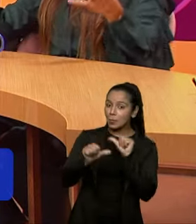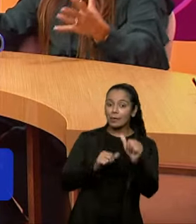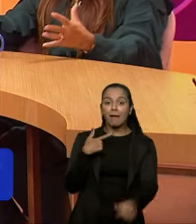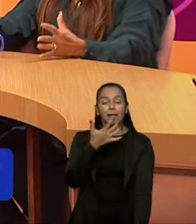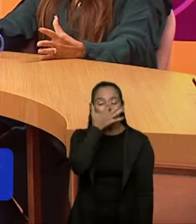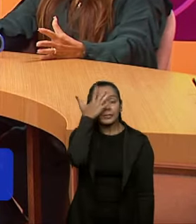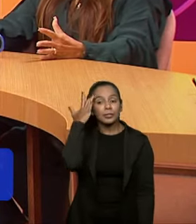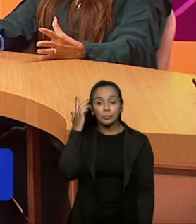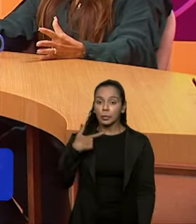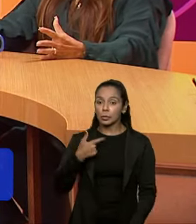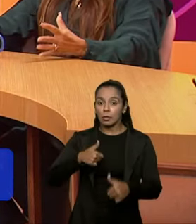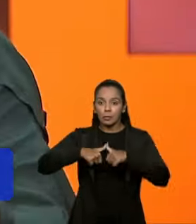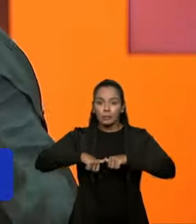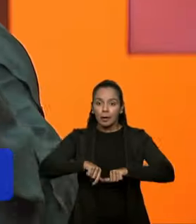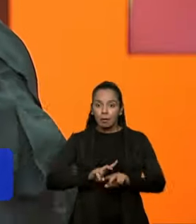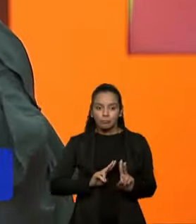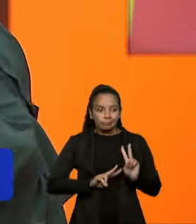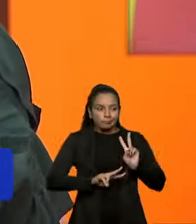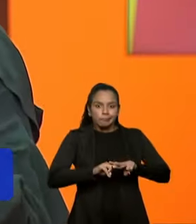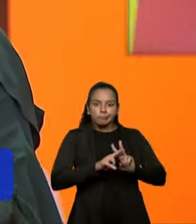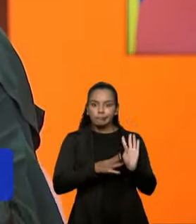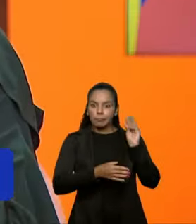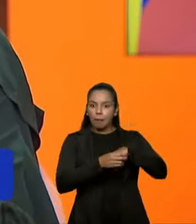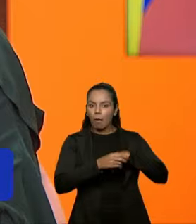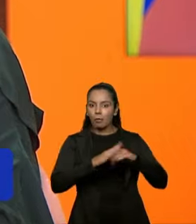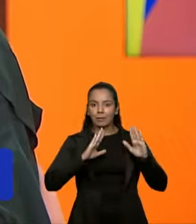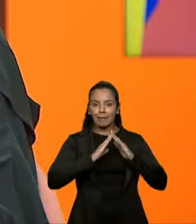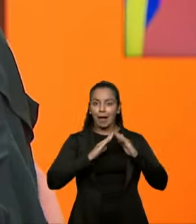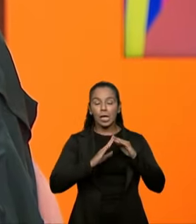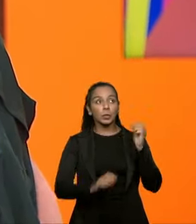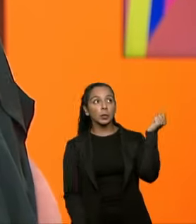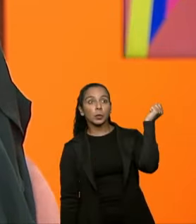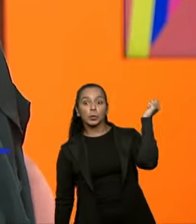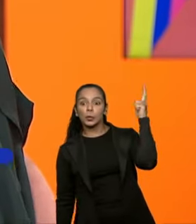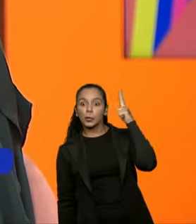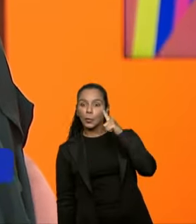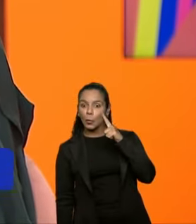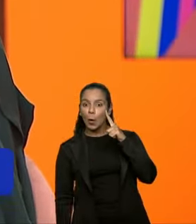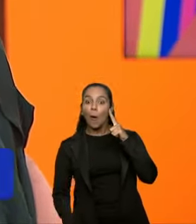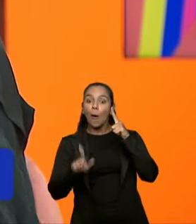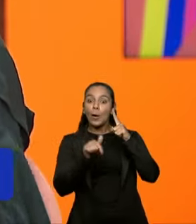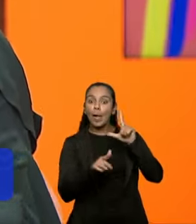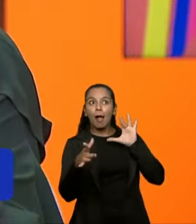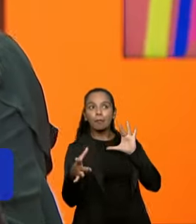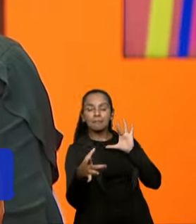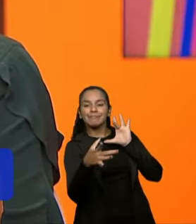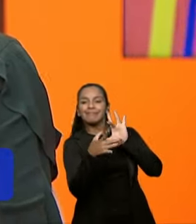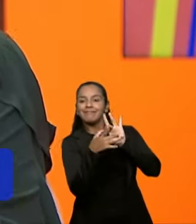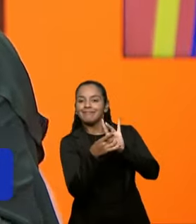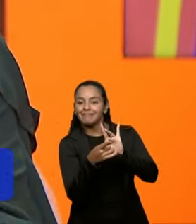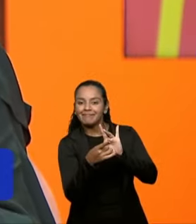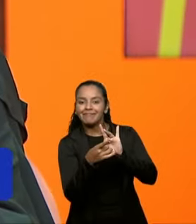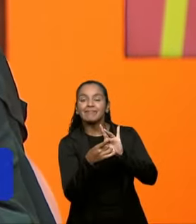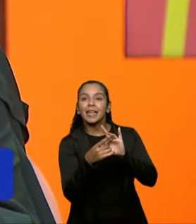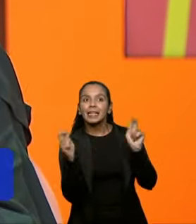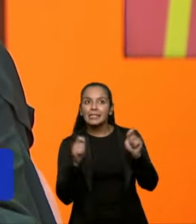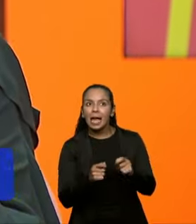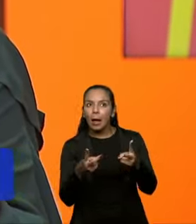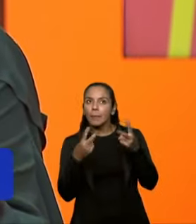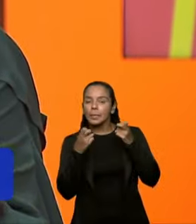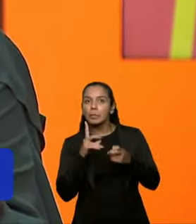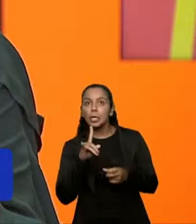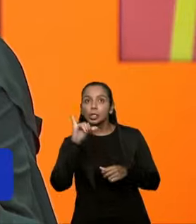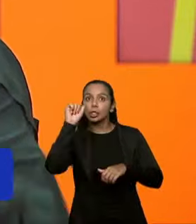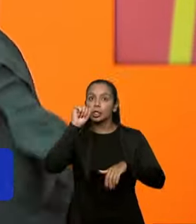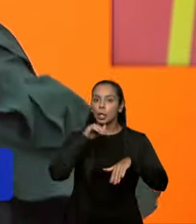ficaram enclausuradas, a luz solar, que é o grande sincronizador do dia e da noite, a